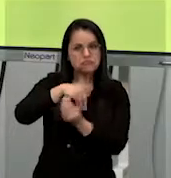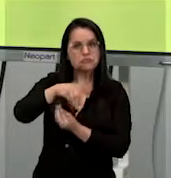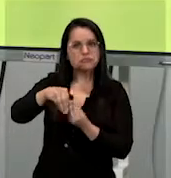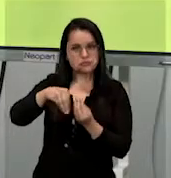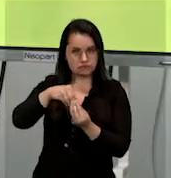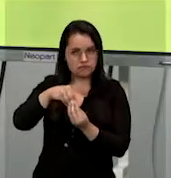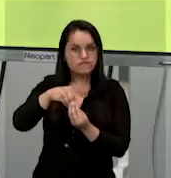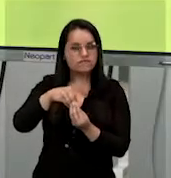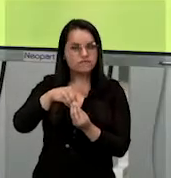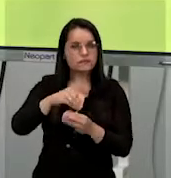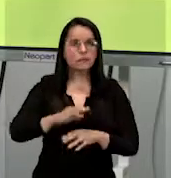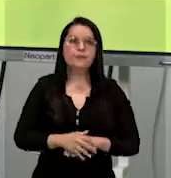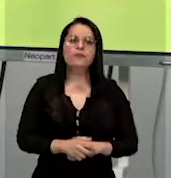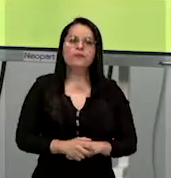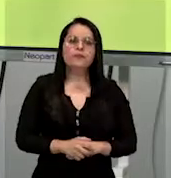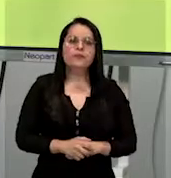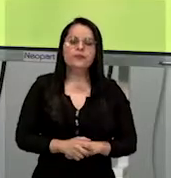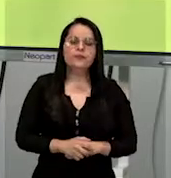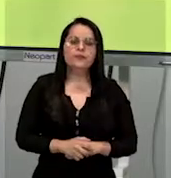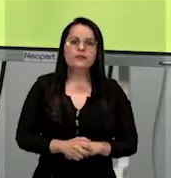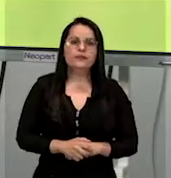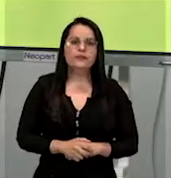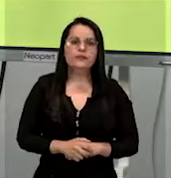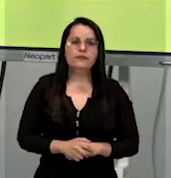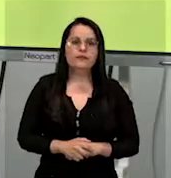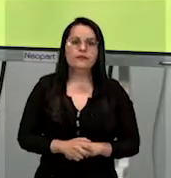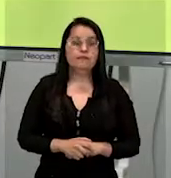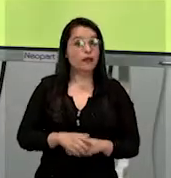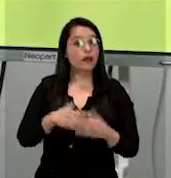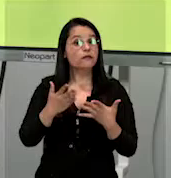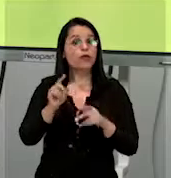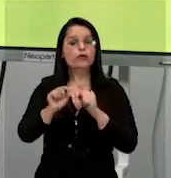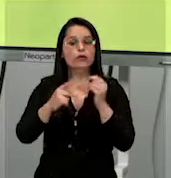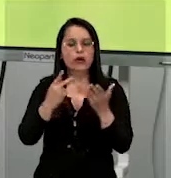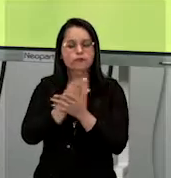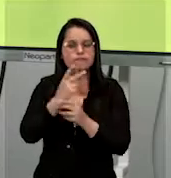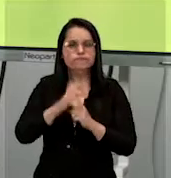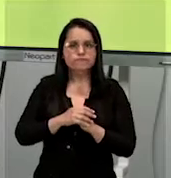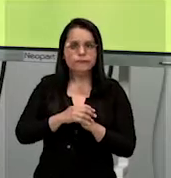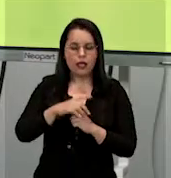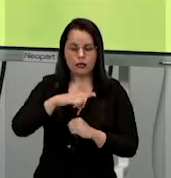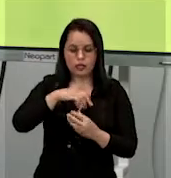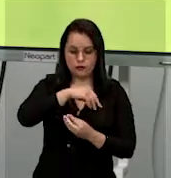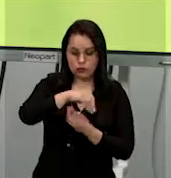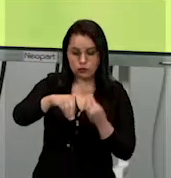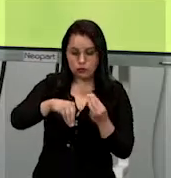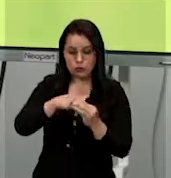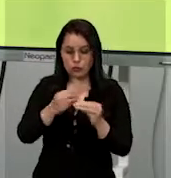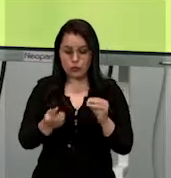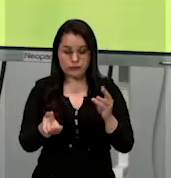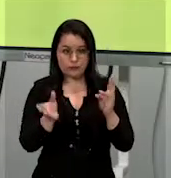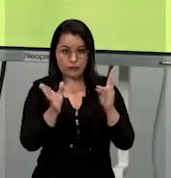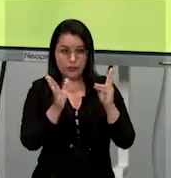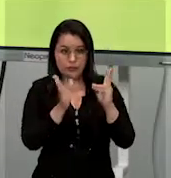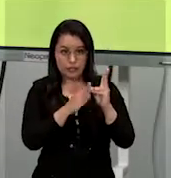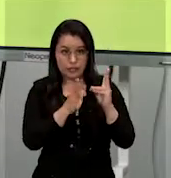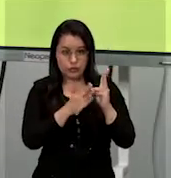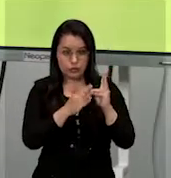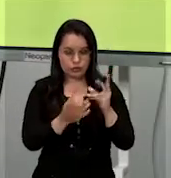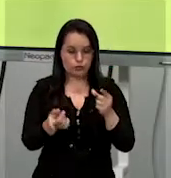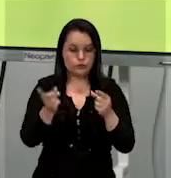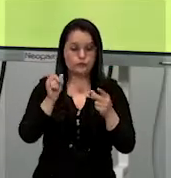mistura. Então, nós tivemos a mistura de índios, portugueses e